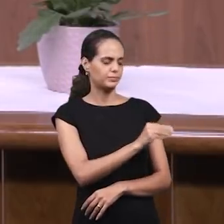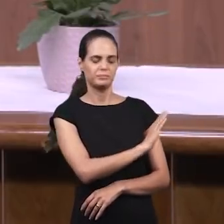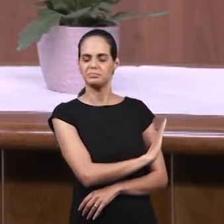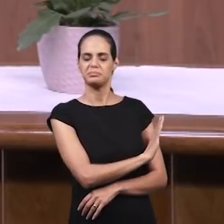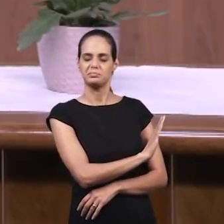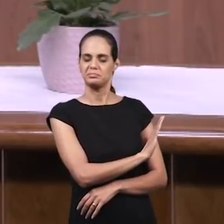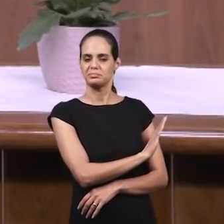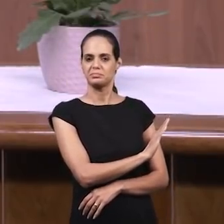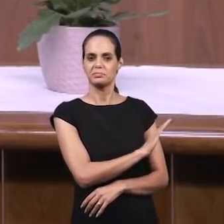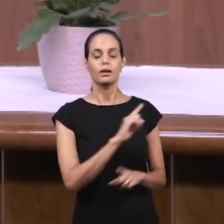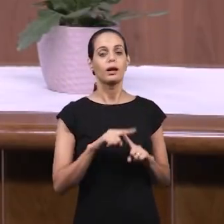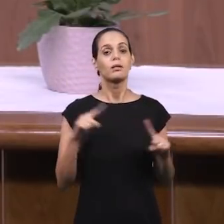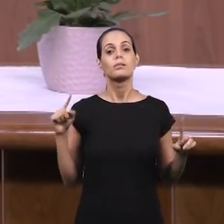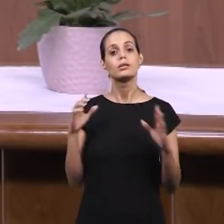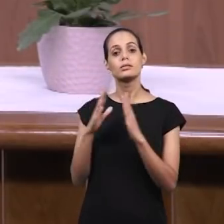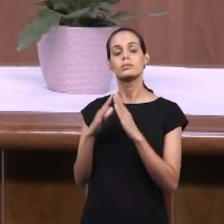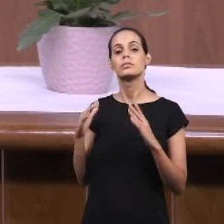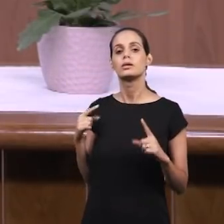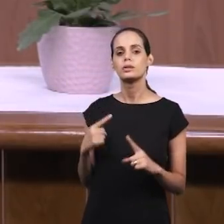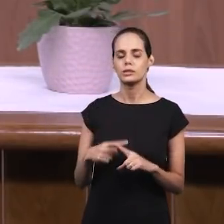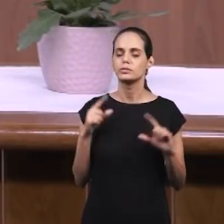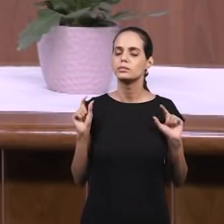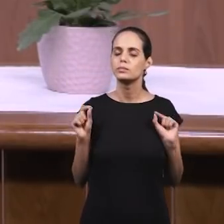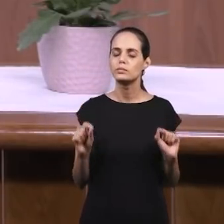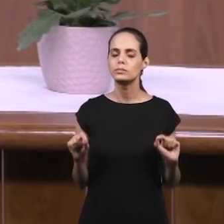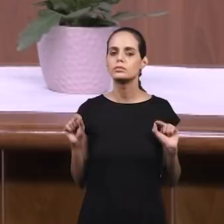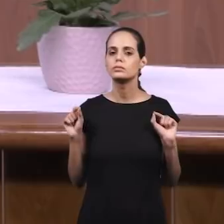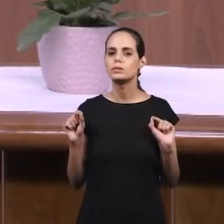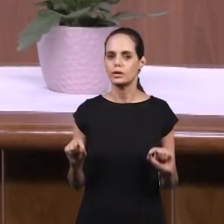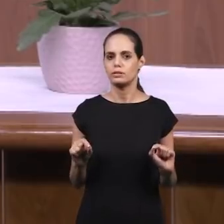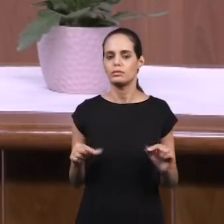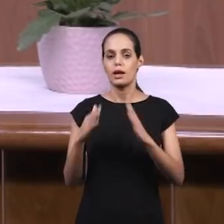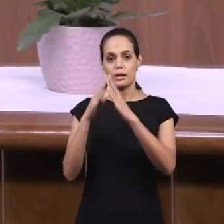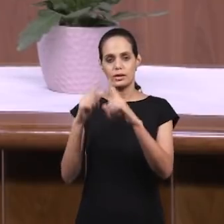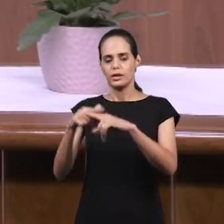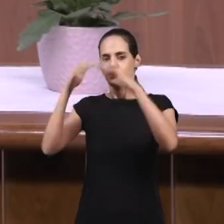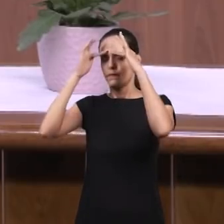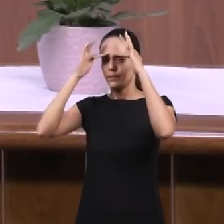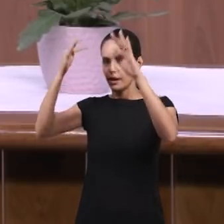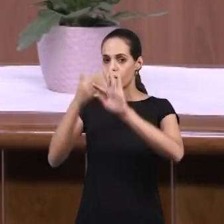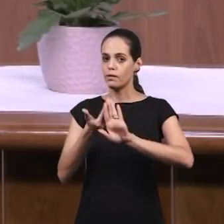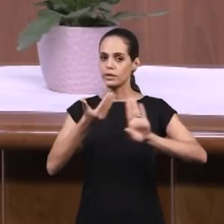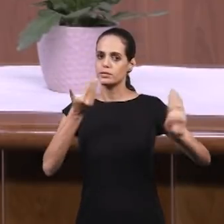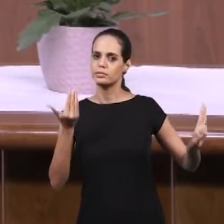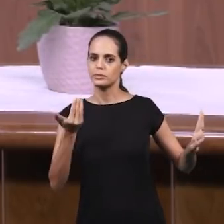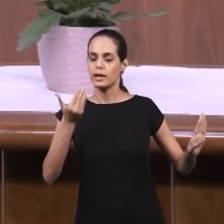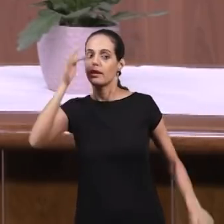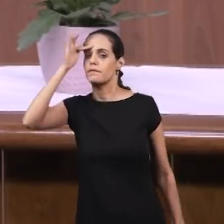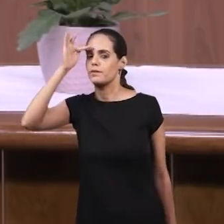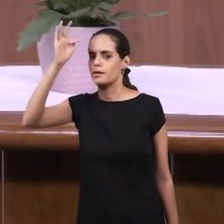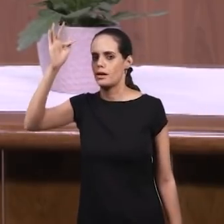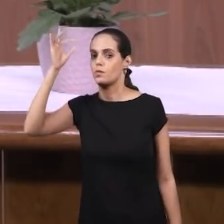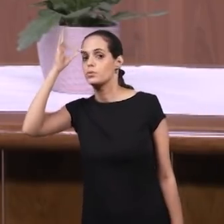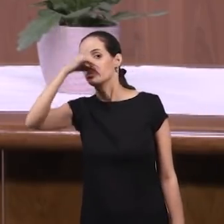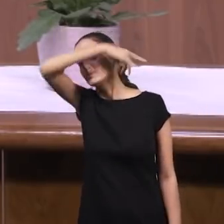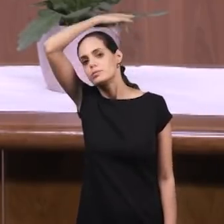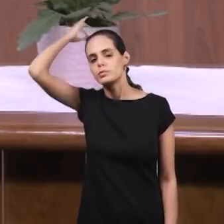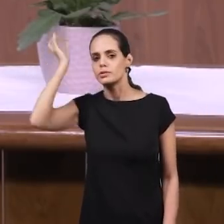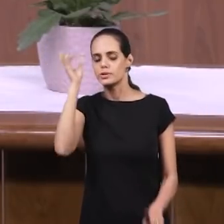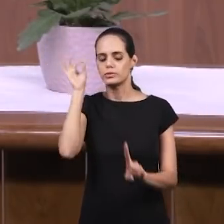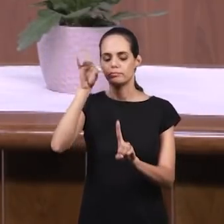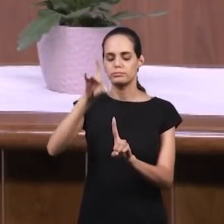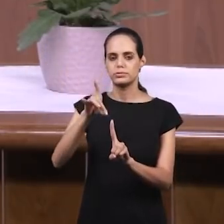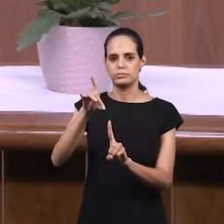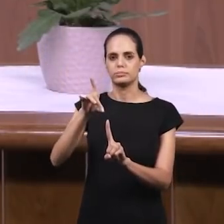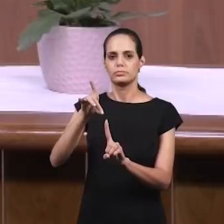carnais. Mas é uma igreja que ela é santificada pelo Espírito.